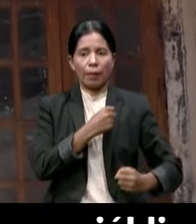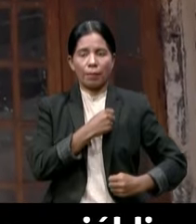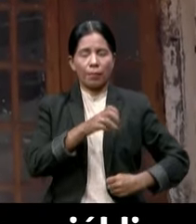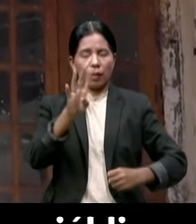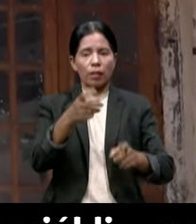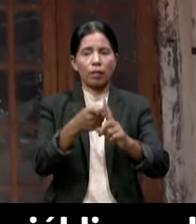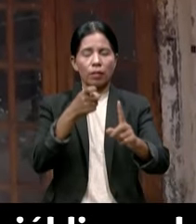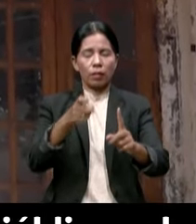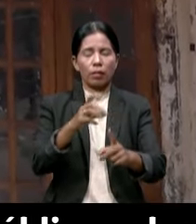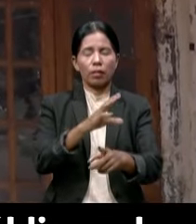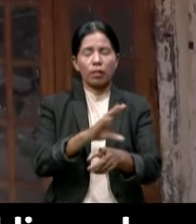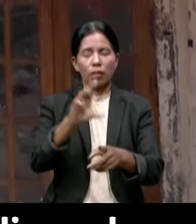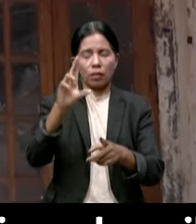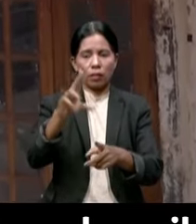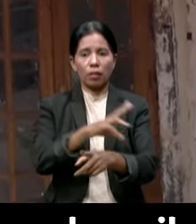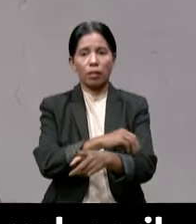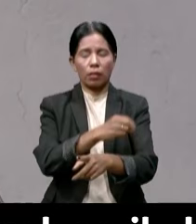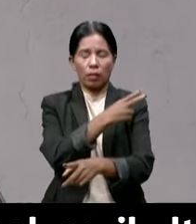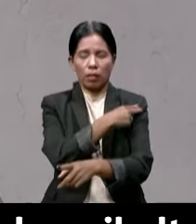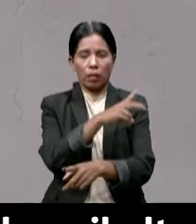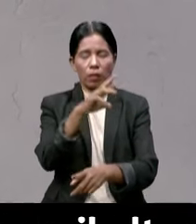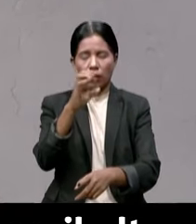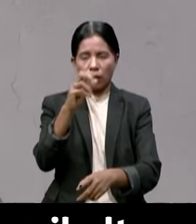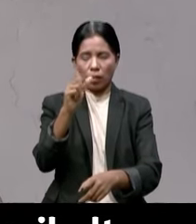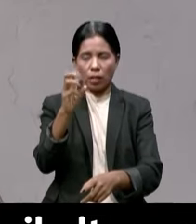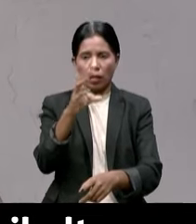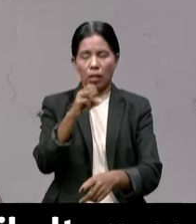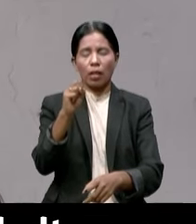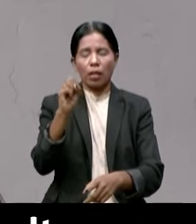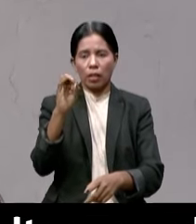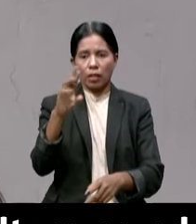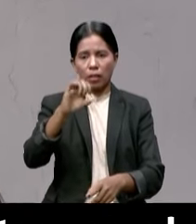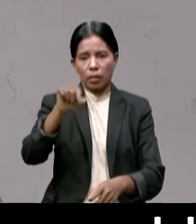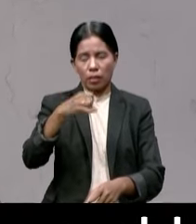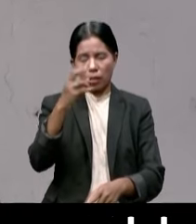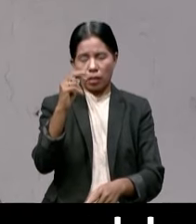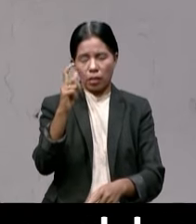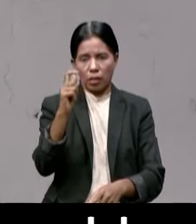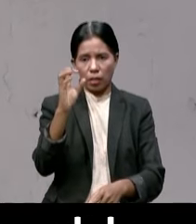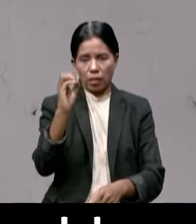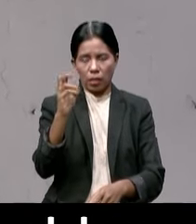ne kompos tu husi sigun sergentu Rotario Ribeiro soldado Zenino Ferilson Sanchez